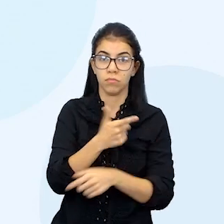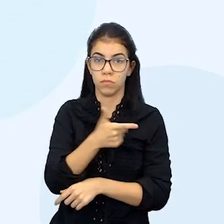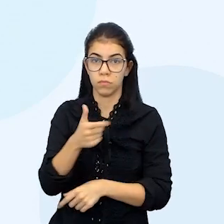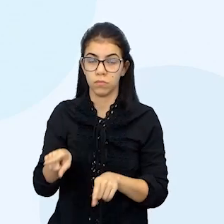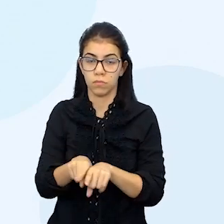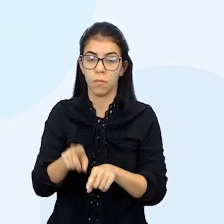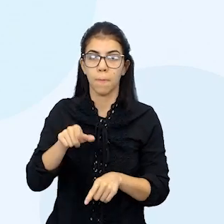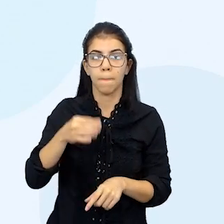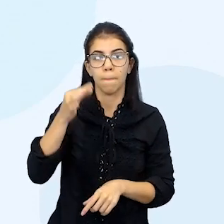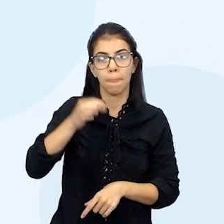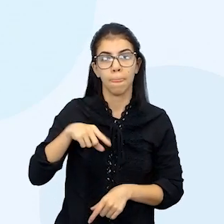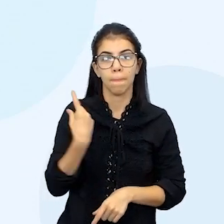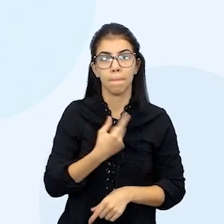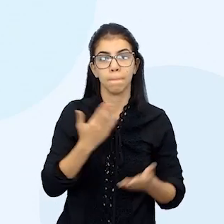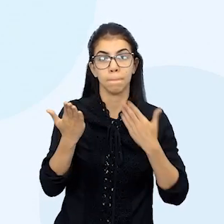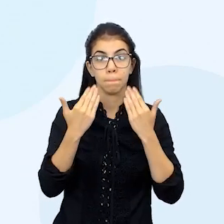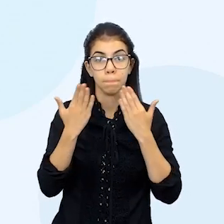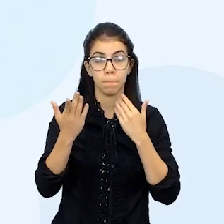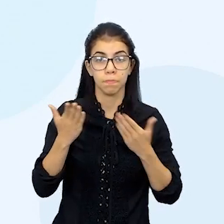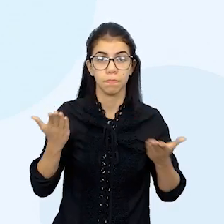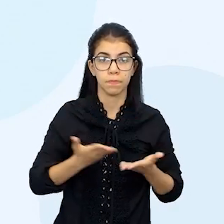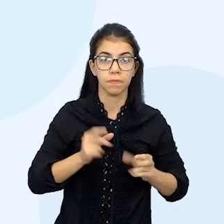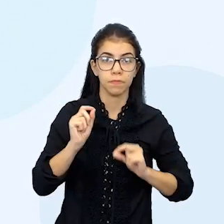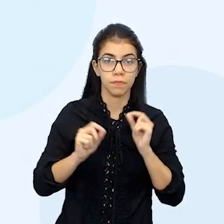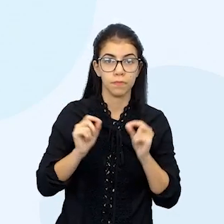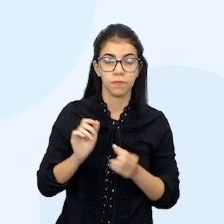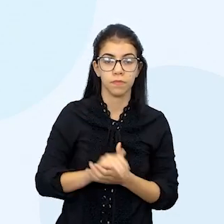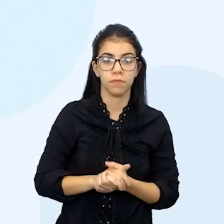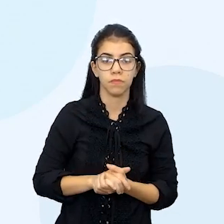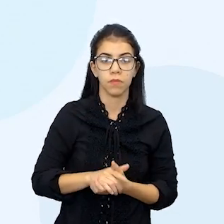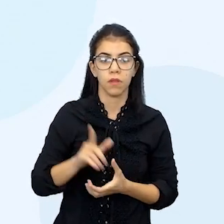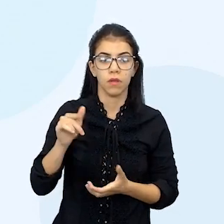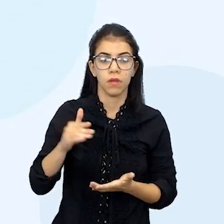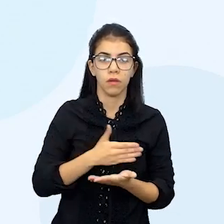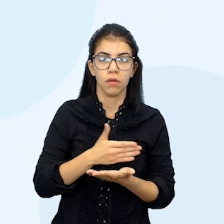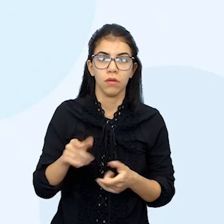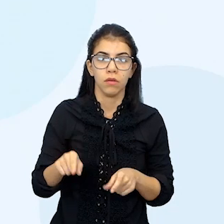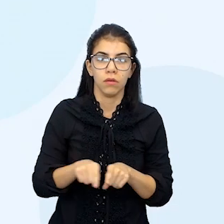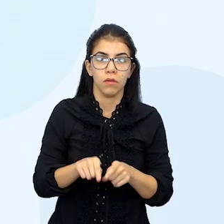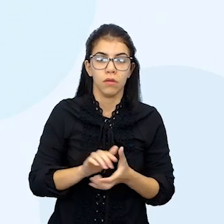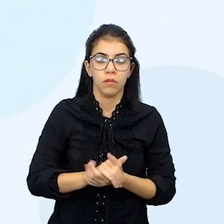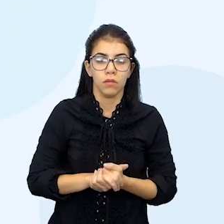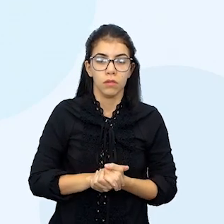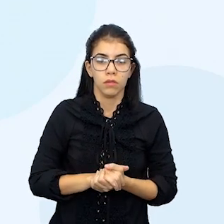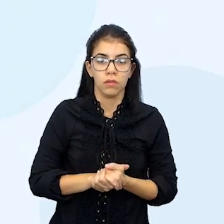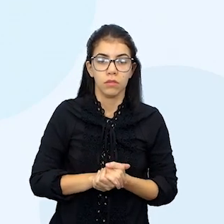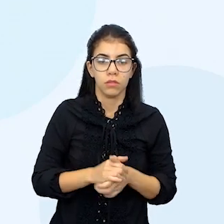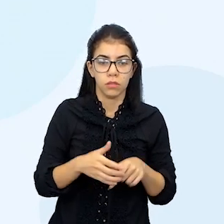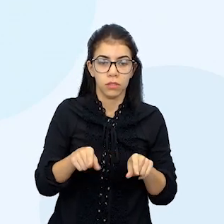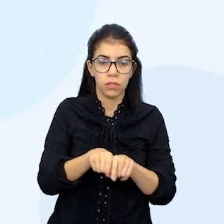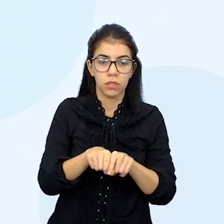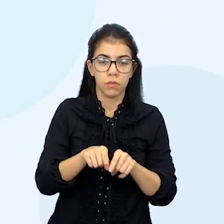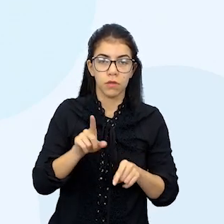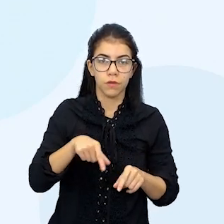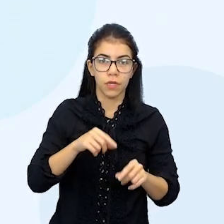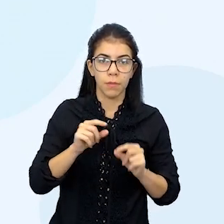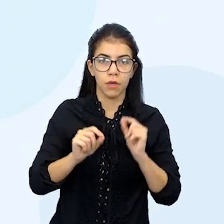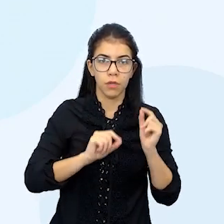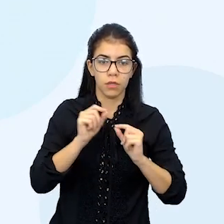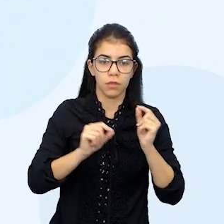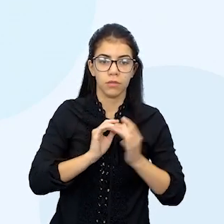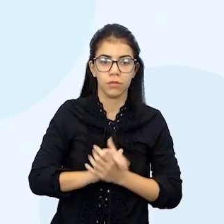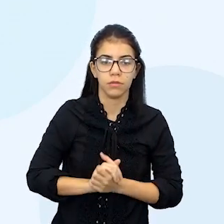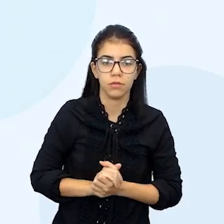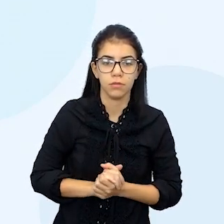E é exatamente isso que a gente está conversando, né, cara? A gente vem nesse prospecto da conversa de hoje exatamente para começarmos a ter esse olhar. Eu acho isso